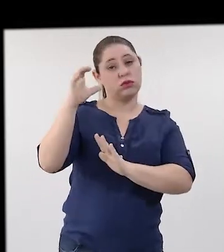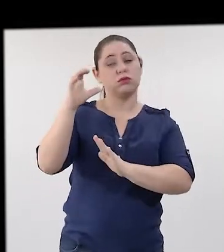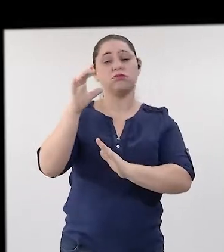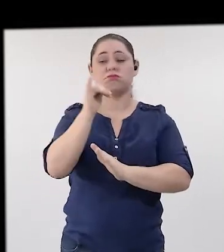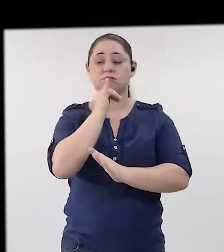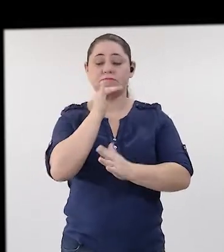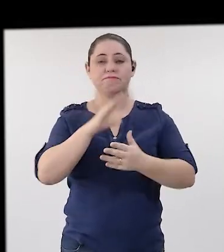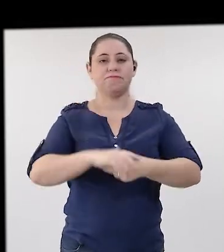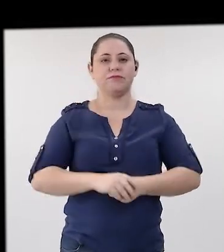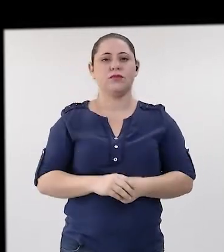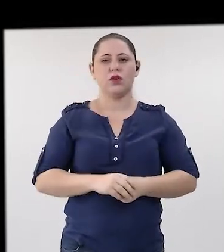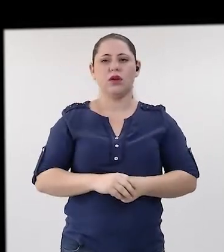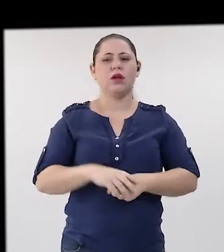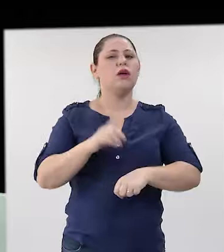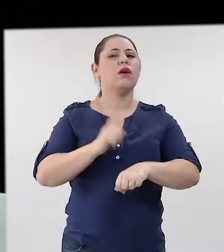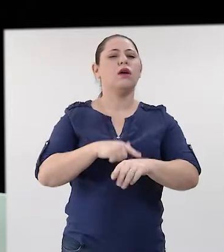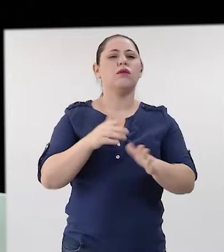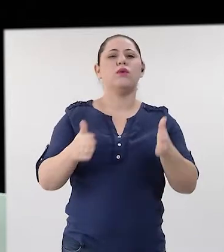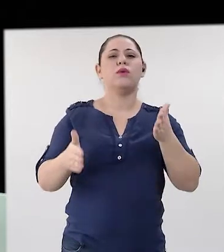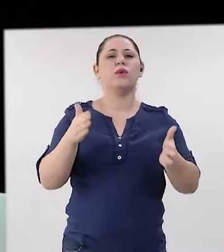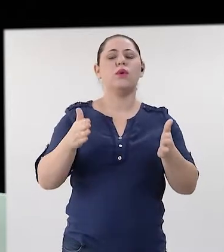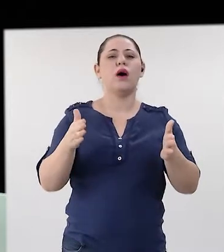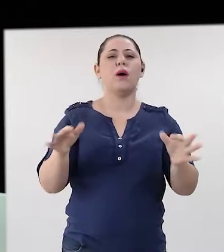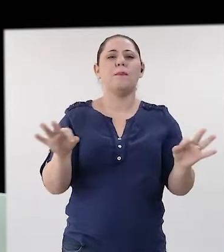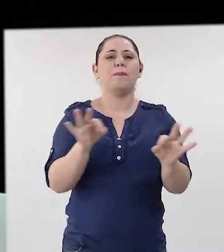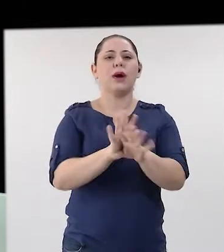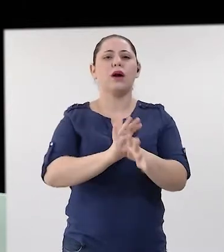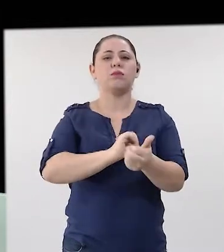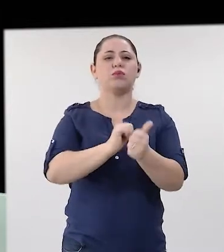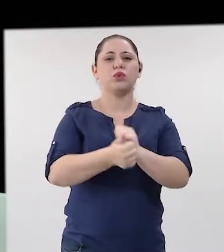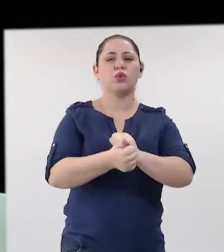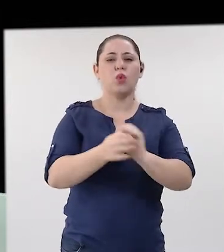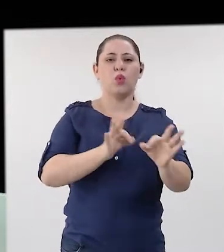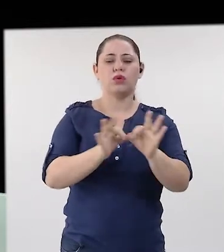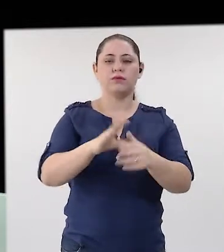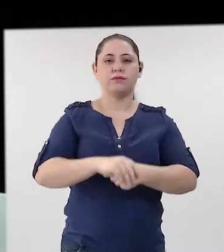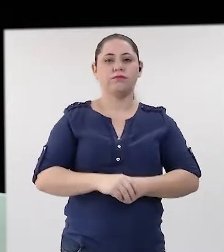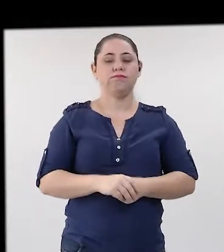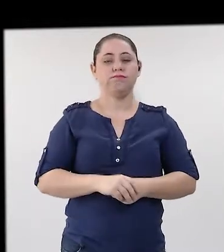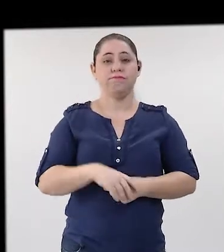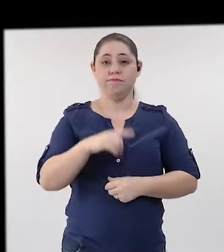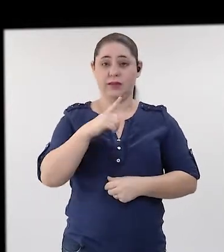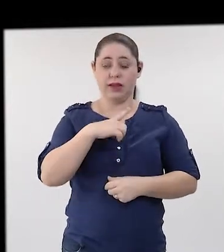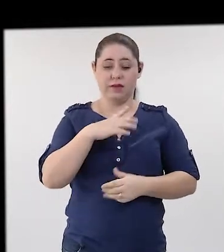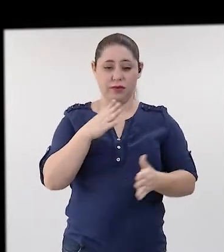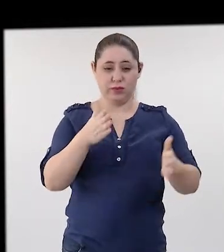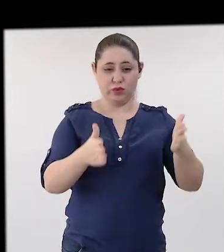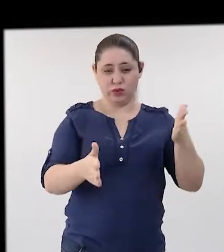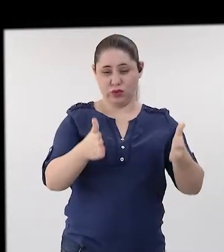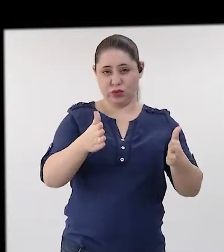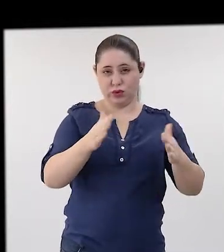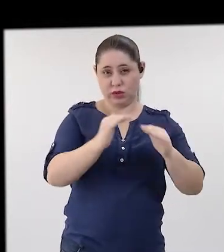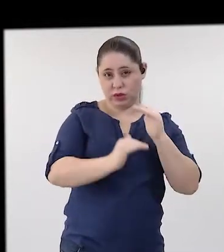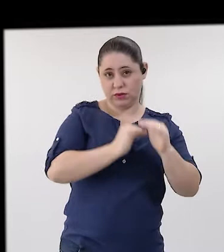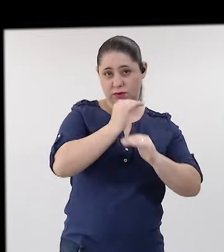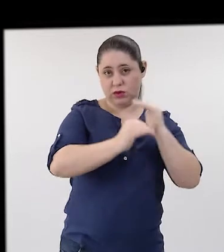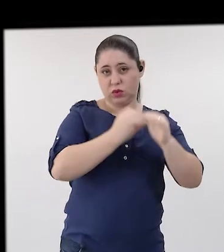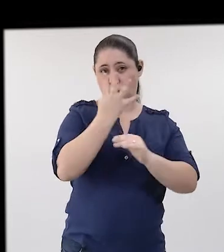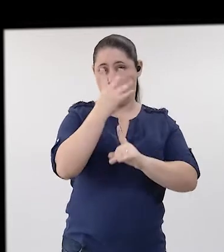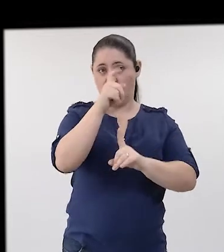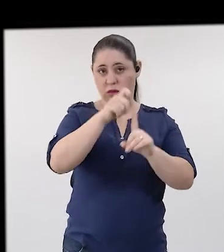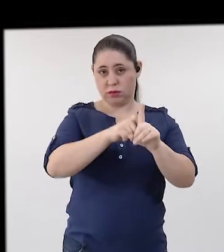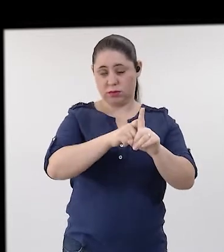de projetos científicos, por exemplo. Quanto tempo vocês levaram para desenvolver o Game of Student? A gente passou por uma etapa